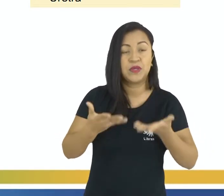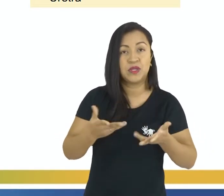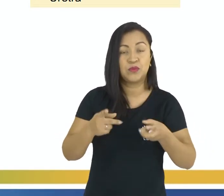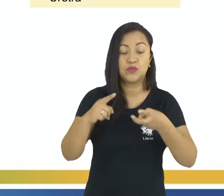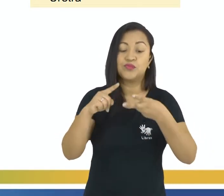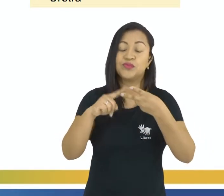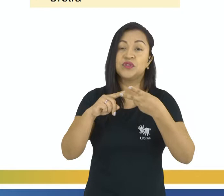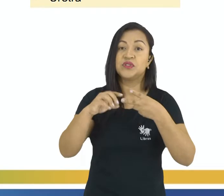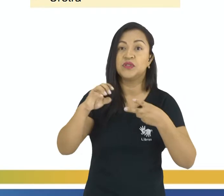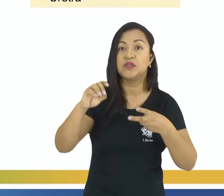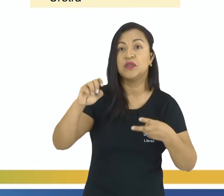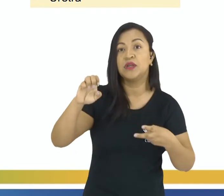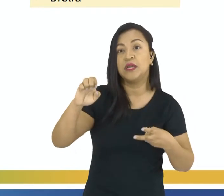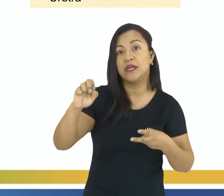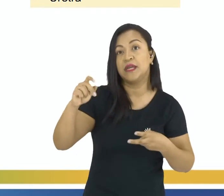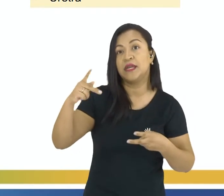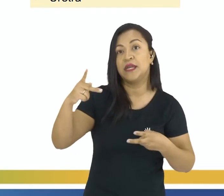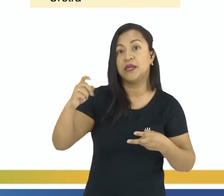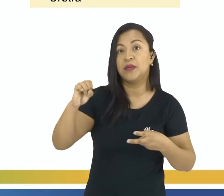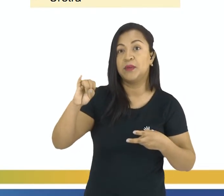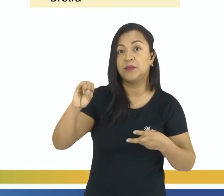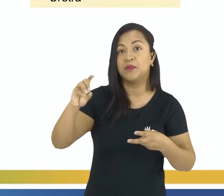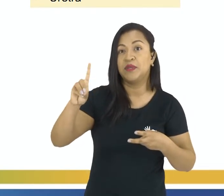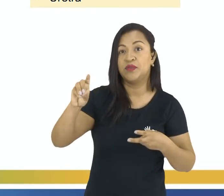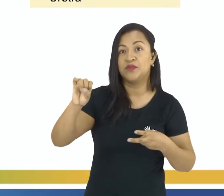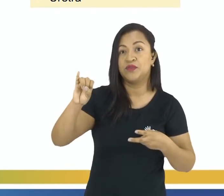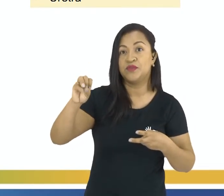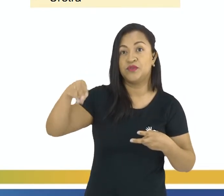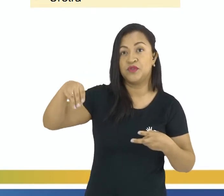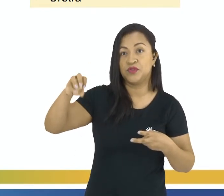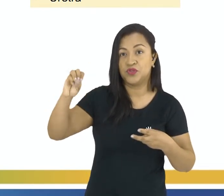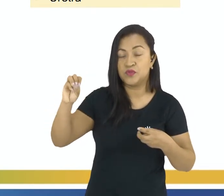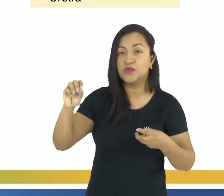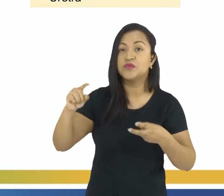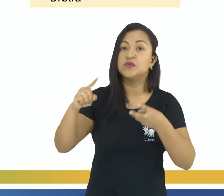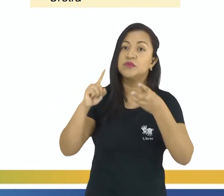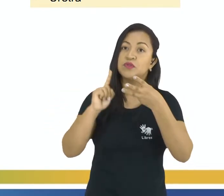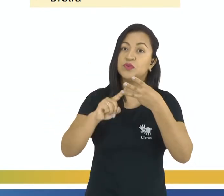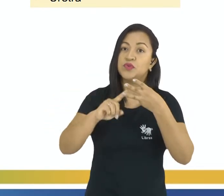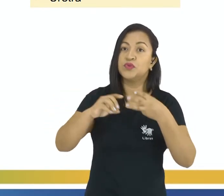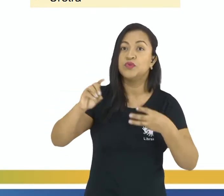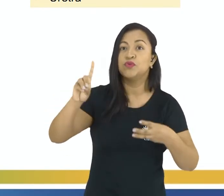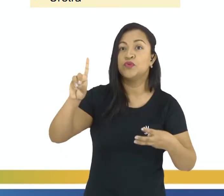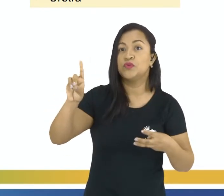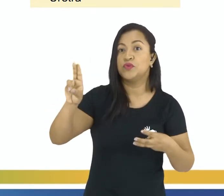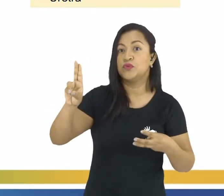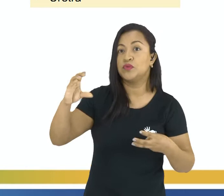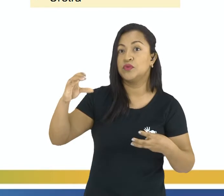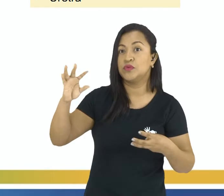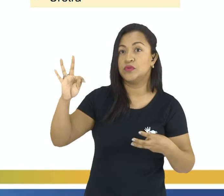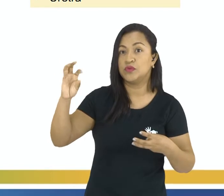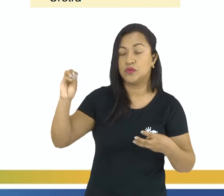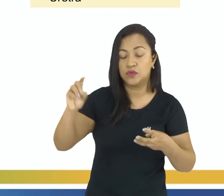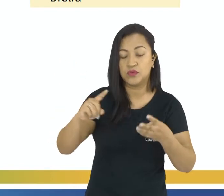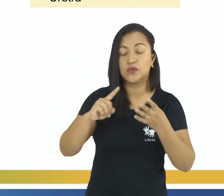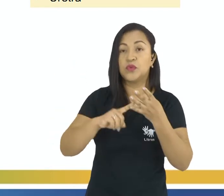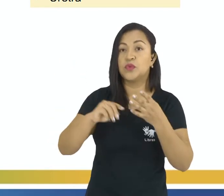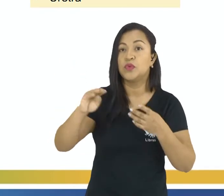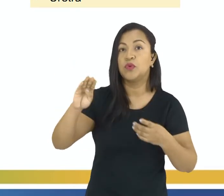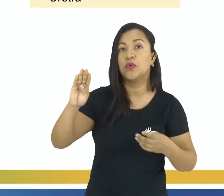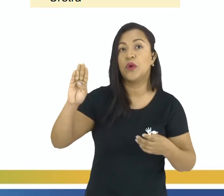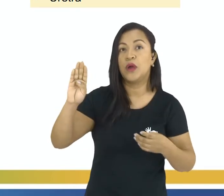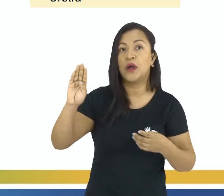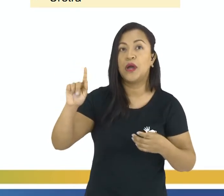epidídimos, nós temos os ductos deferentes, depois a gente observa a glândula seminal, a glândula bulbouretral,